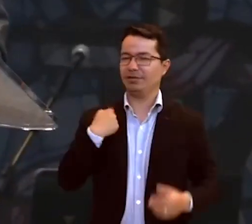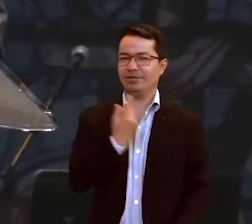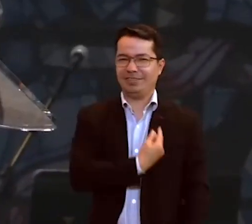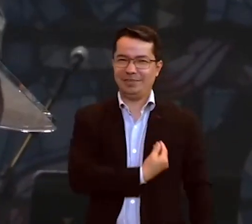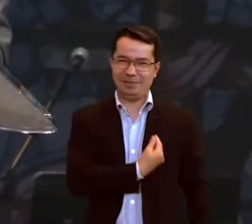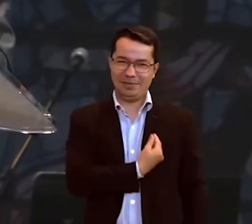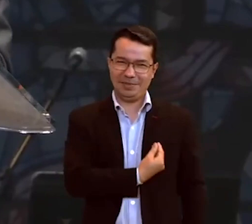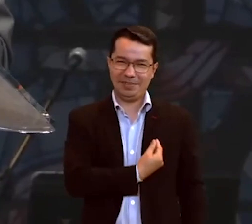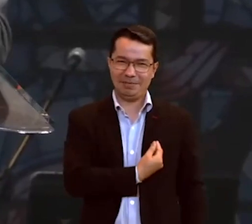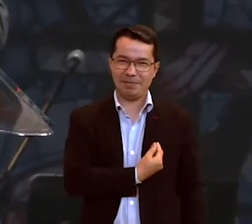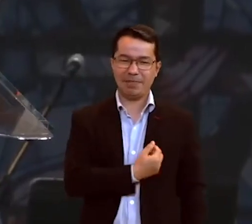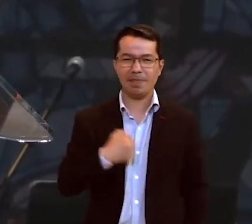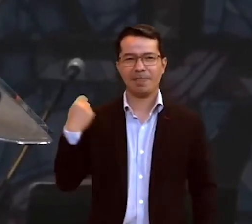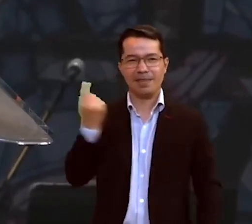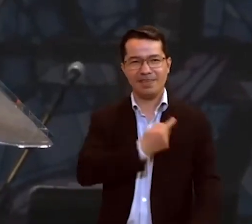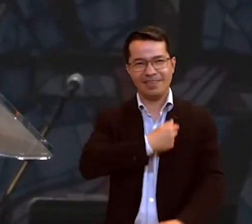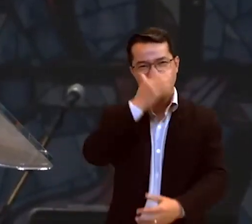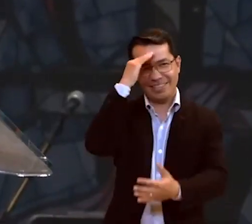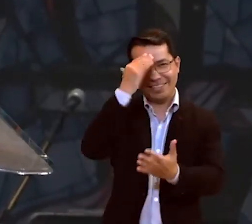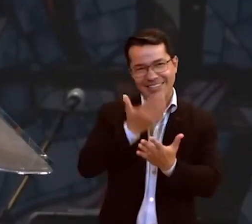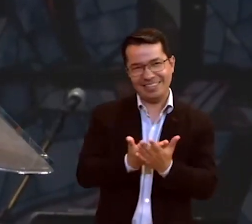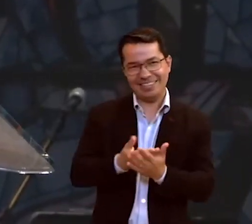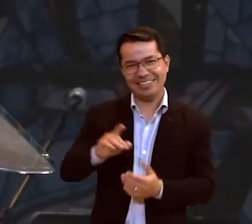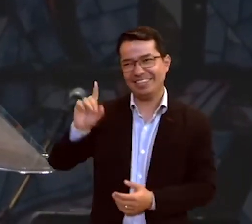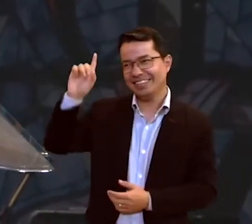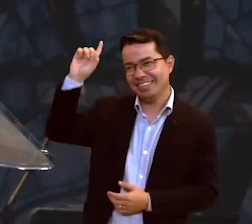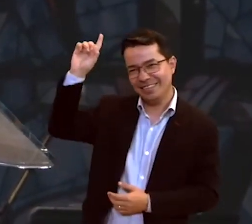Então, queridos, nós precisamos crer que Deus cura.